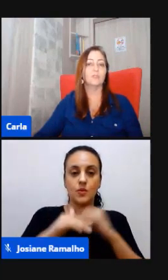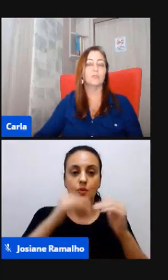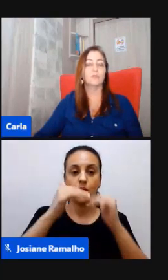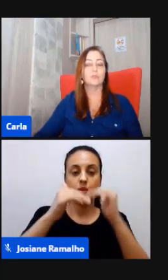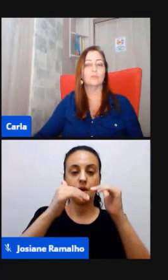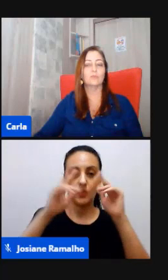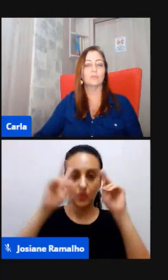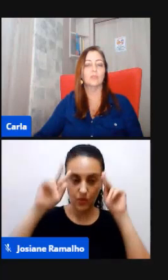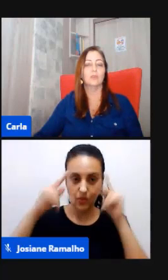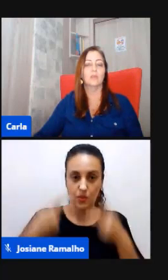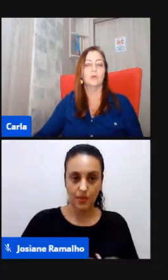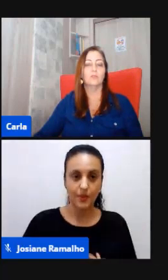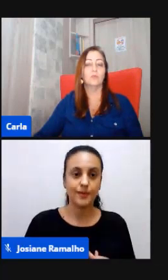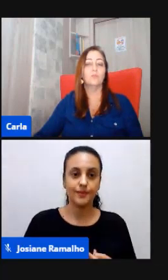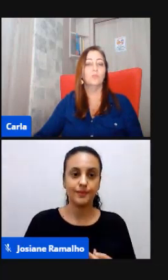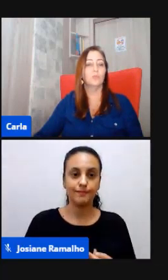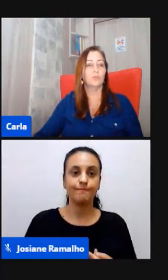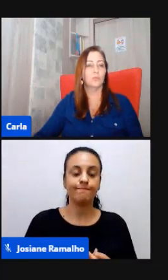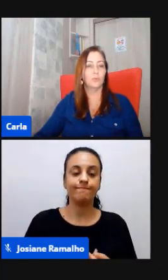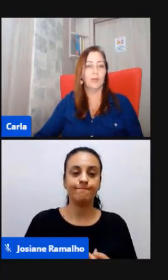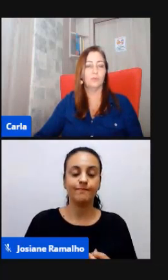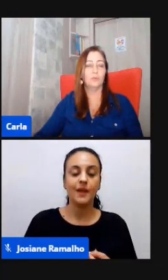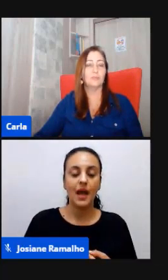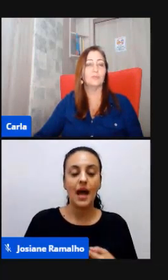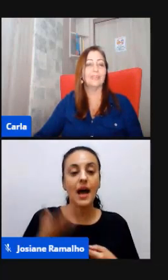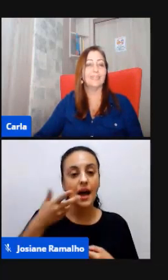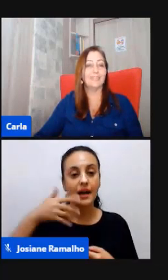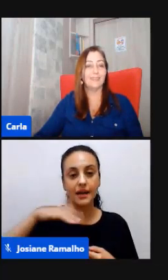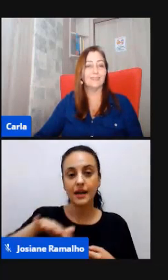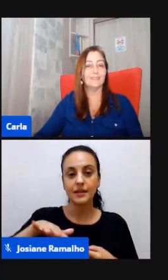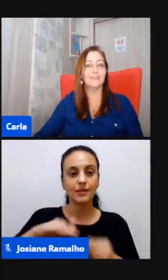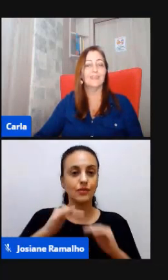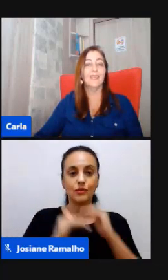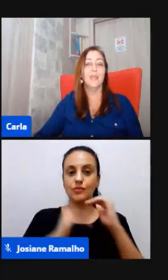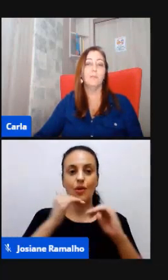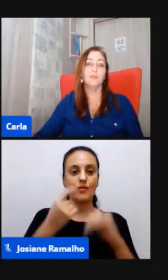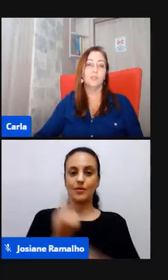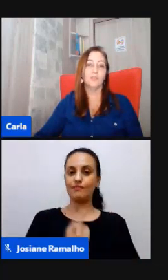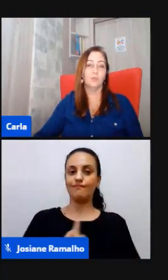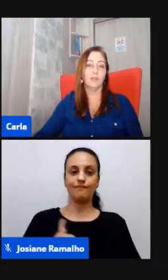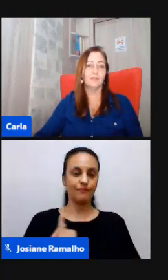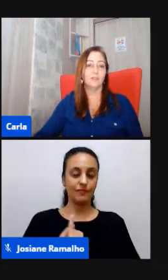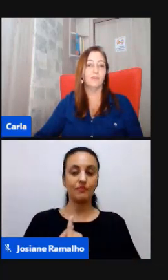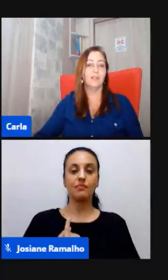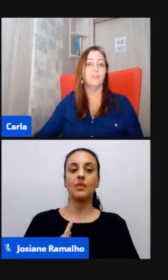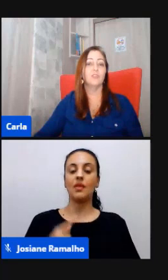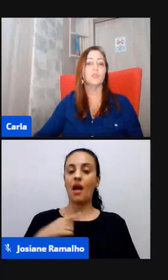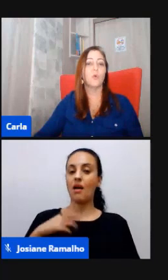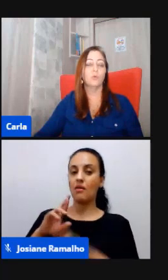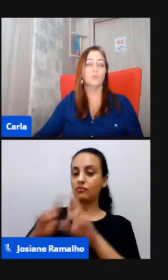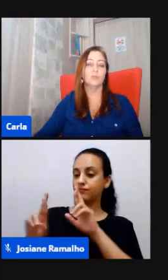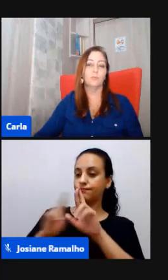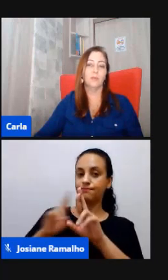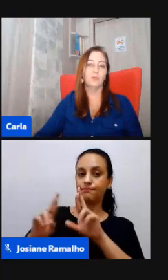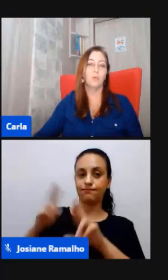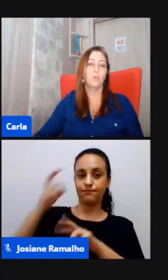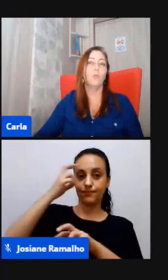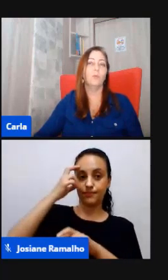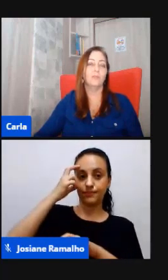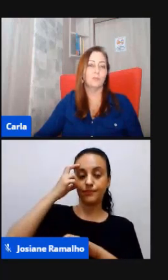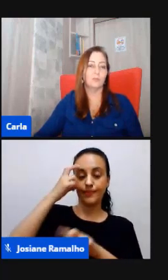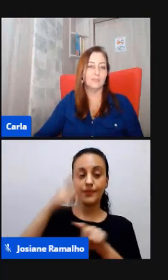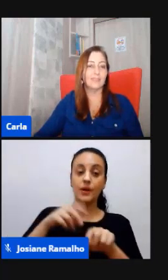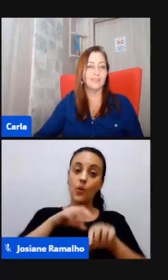traz consigo o seu mundo cultural, toda a sua riqueza, e a partir da educação, ela vem de encontro também